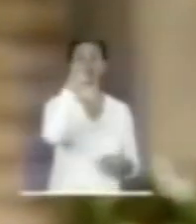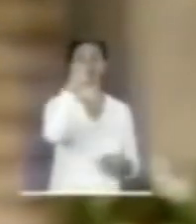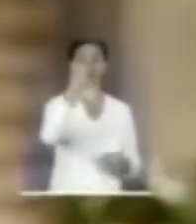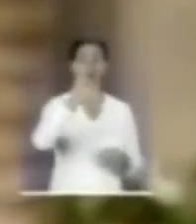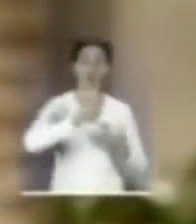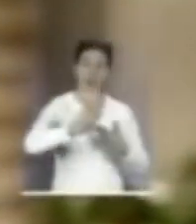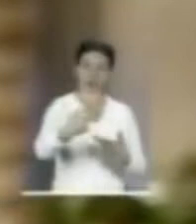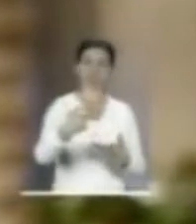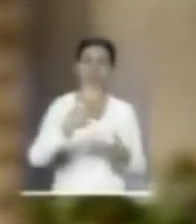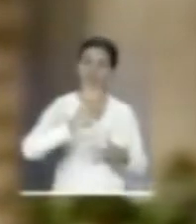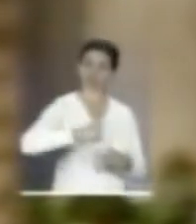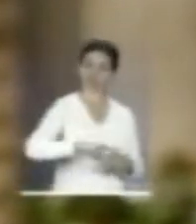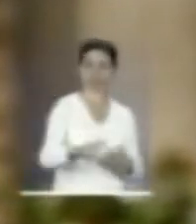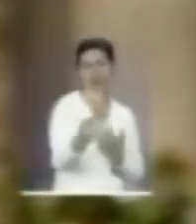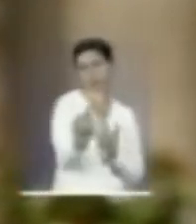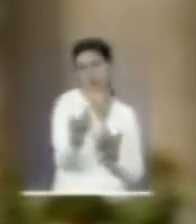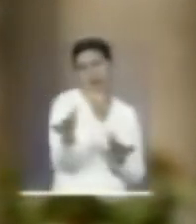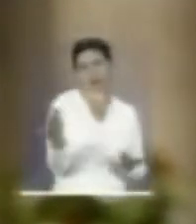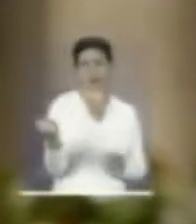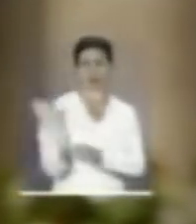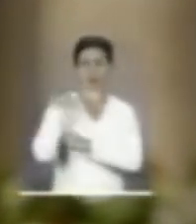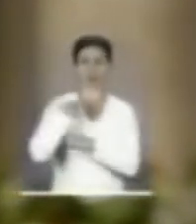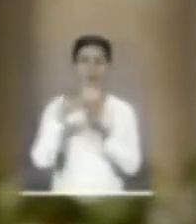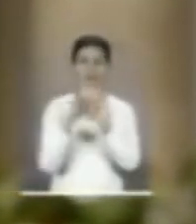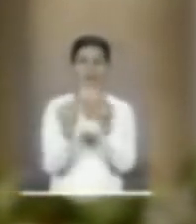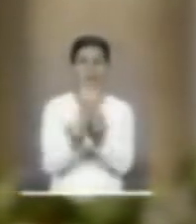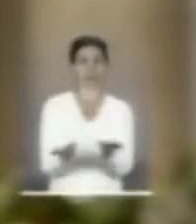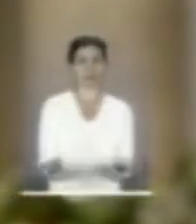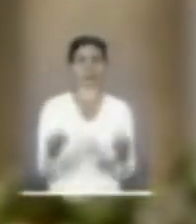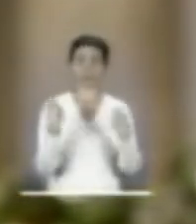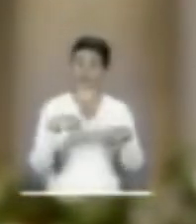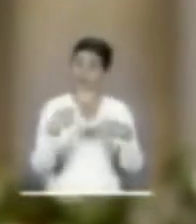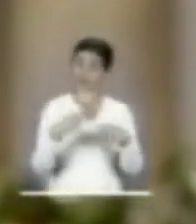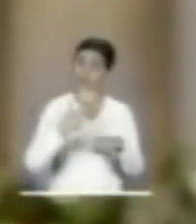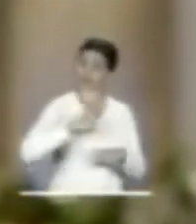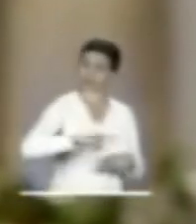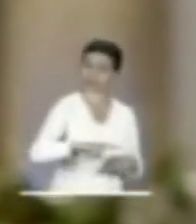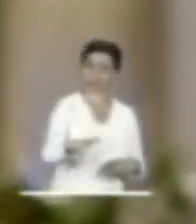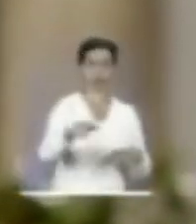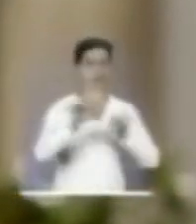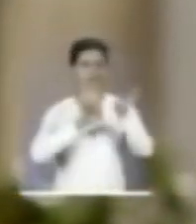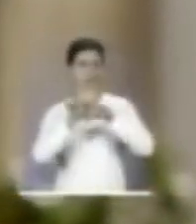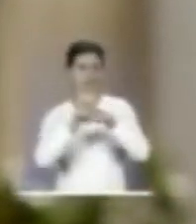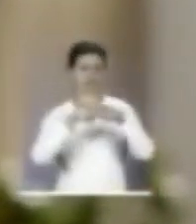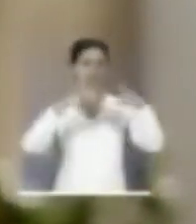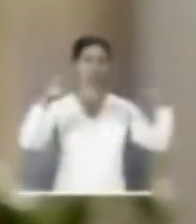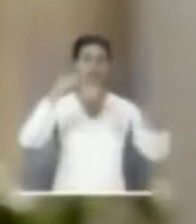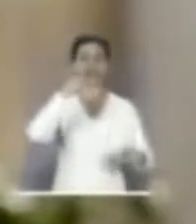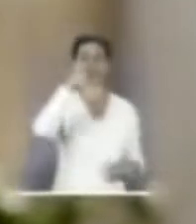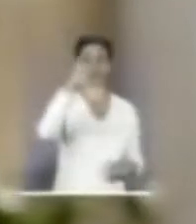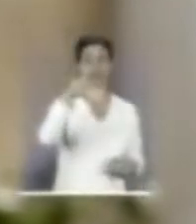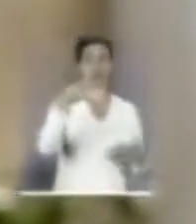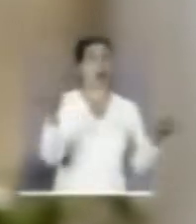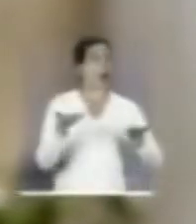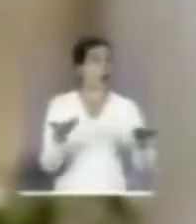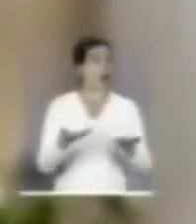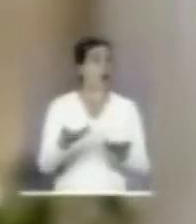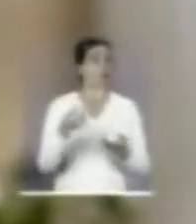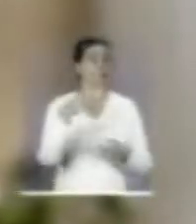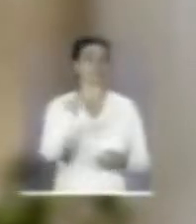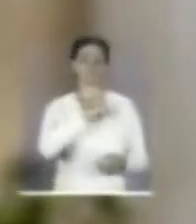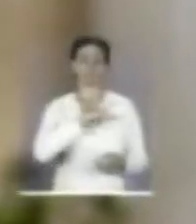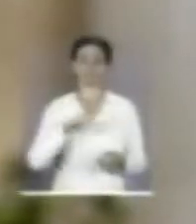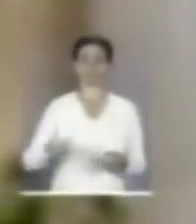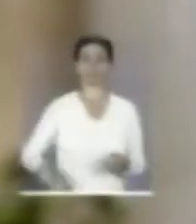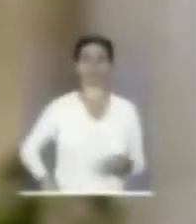e melhorar as coisas que já estão andando. Por exemplo, Bolsa Família. Tem que ser mantido, ampliado e melhorado.